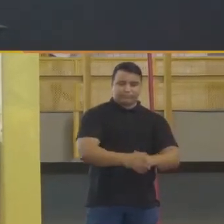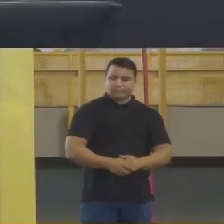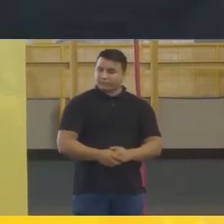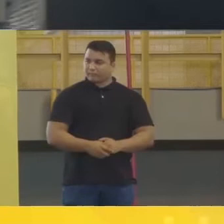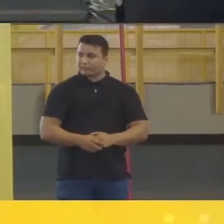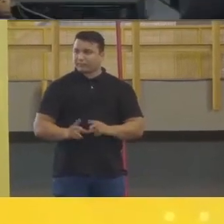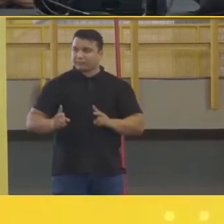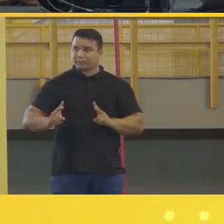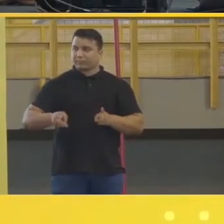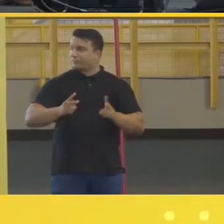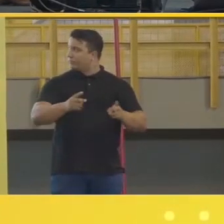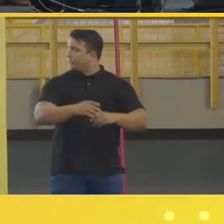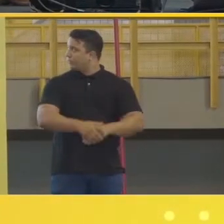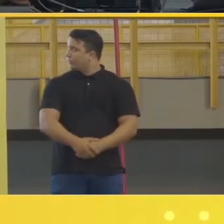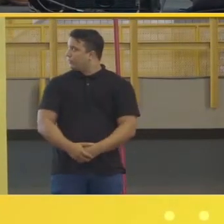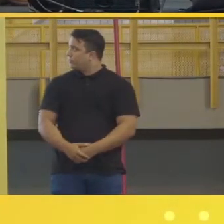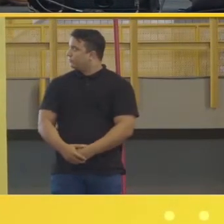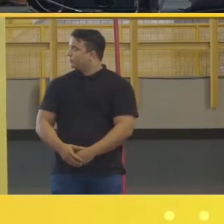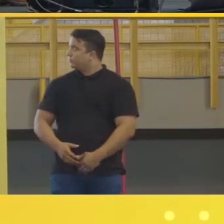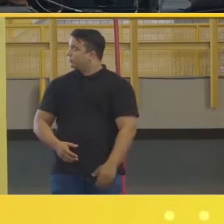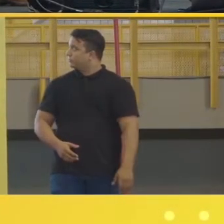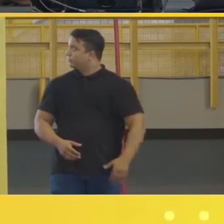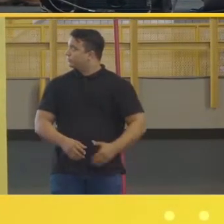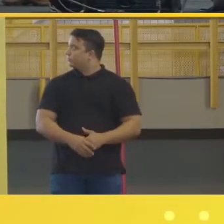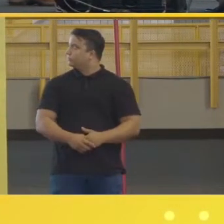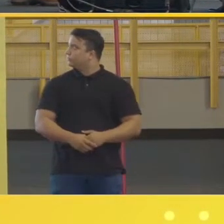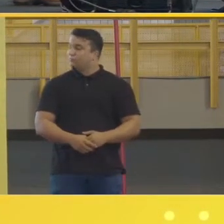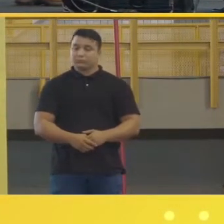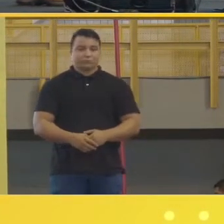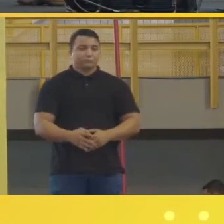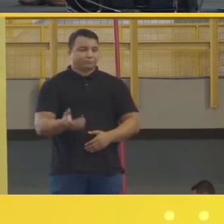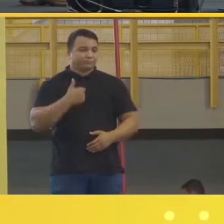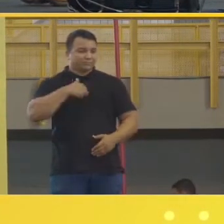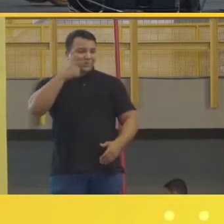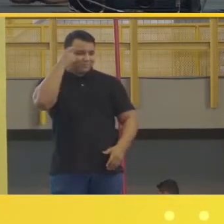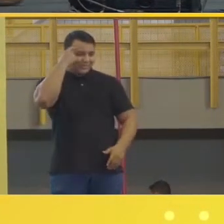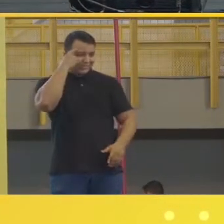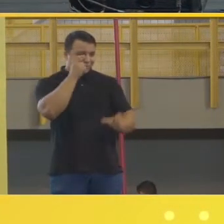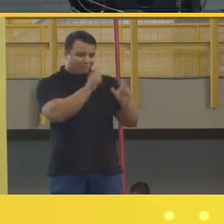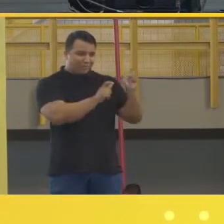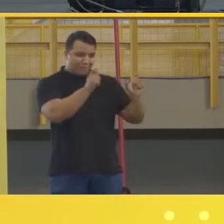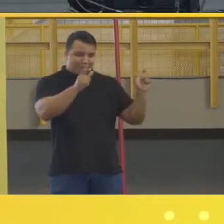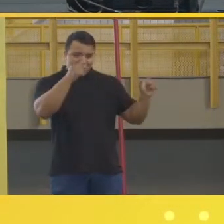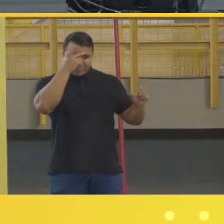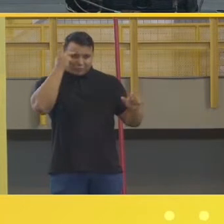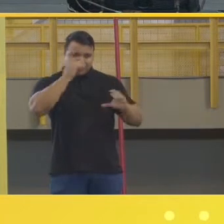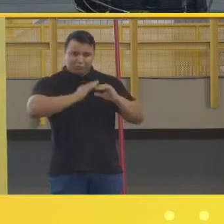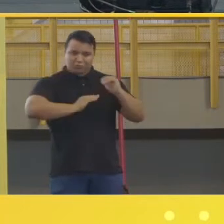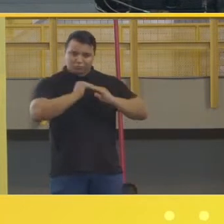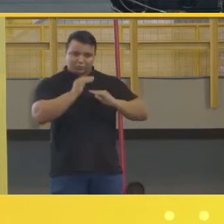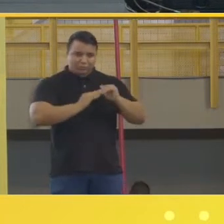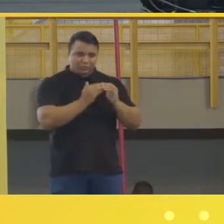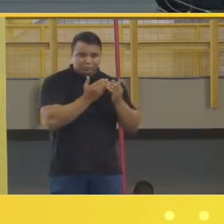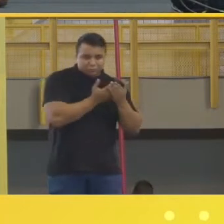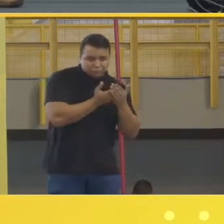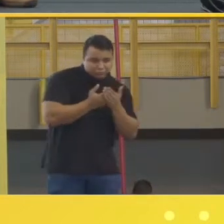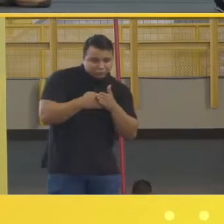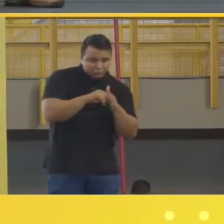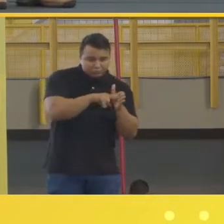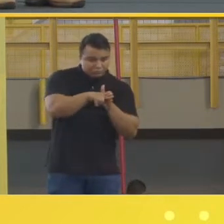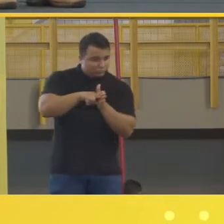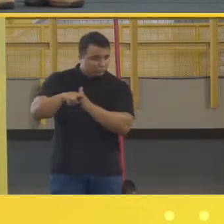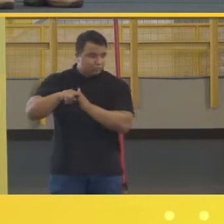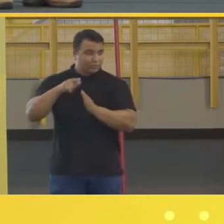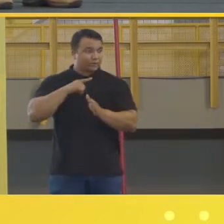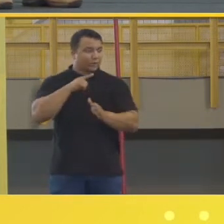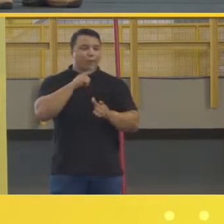Dando continuidade, além desses pensadores que eu acabei de mostrar no slide anterior, nós temos